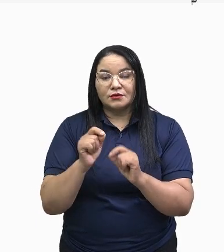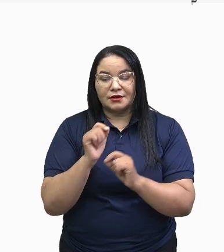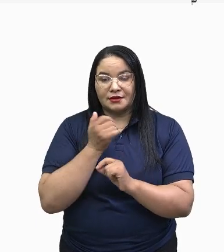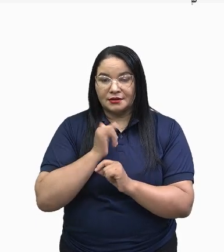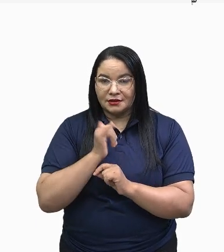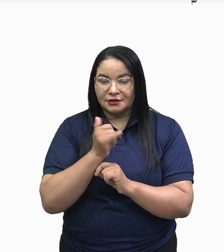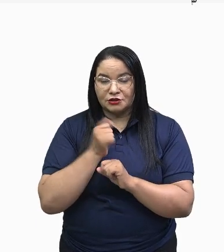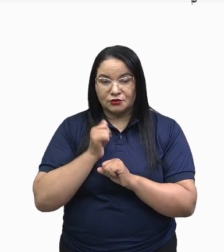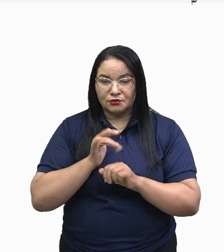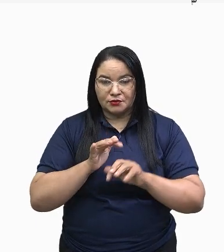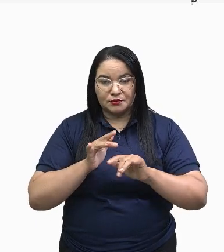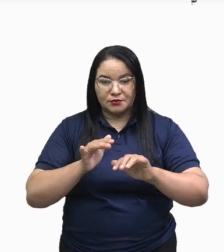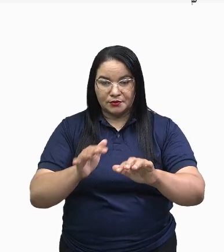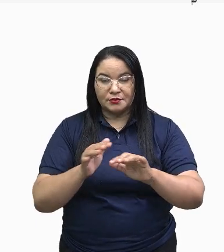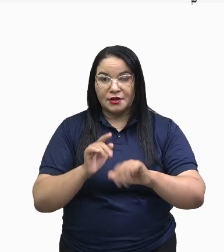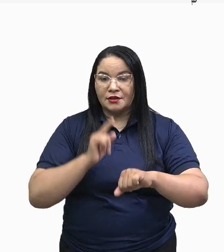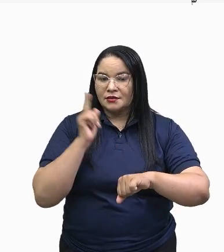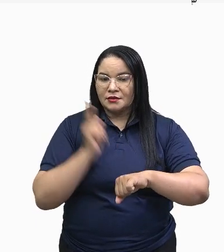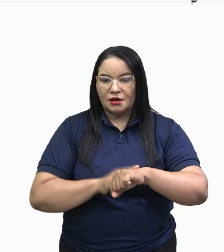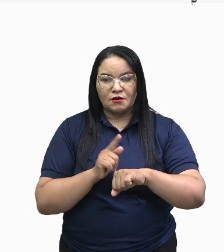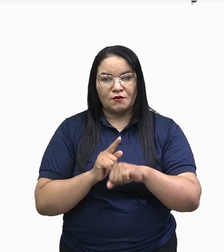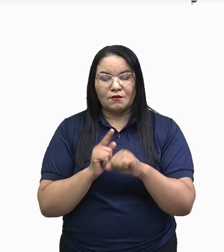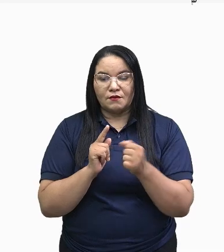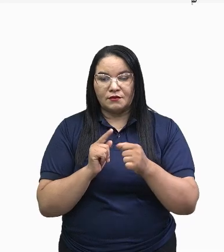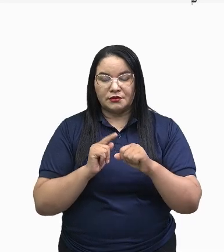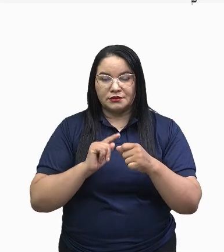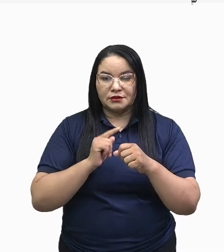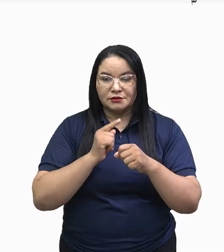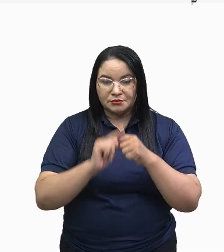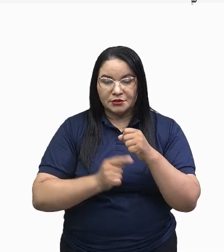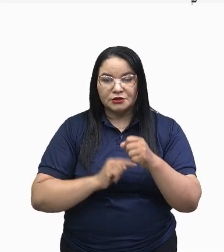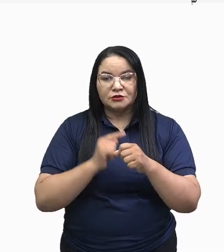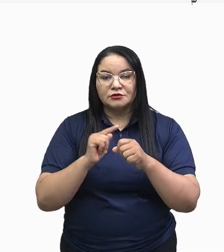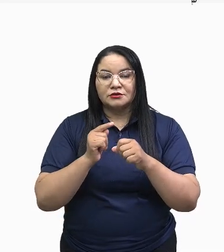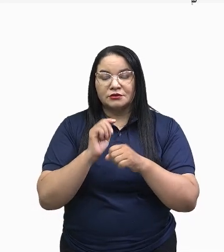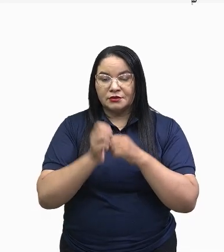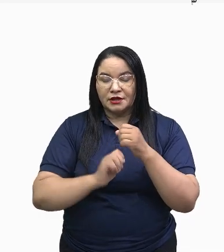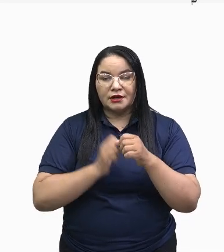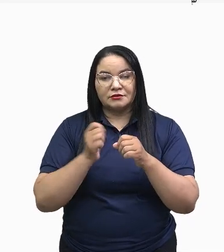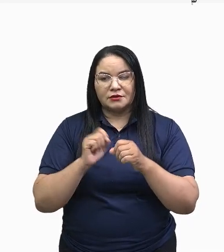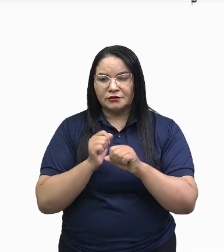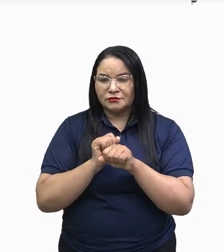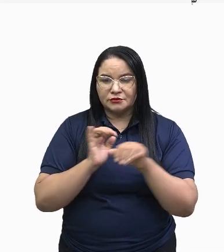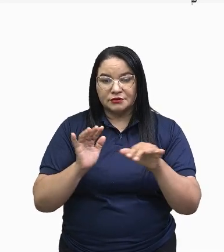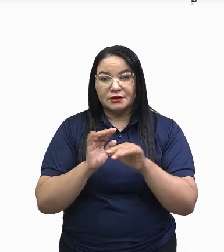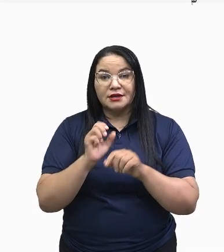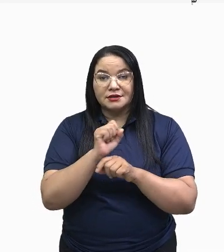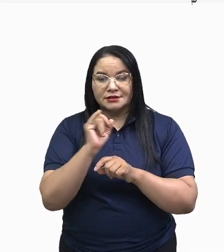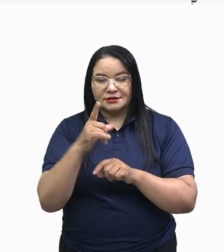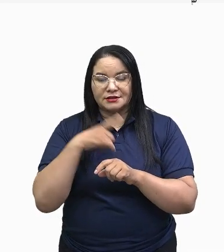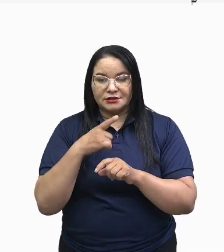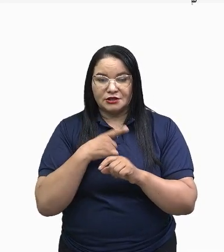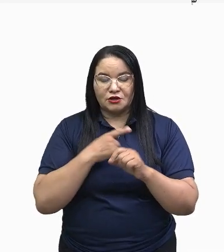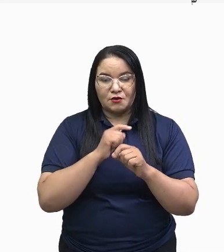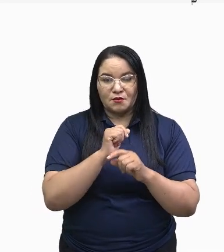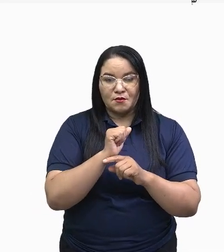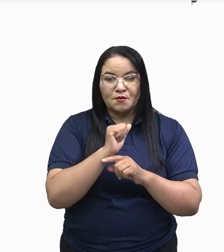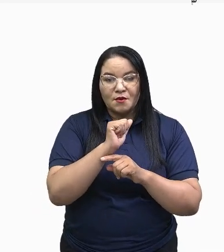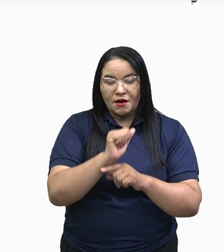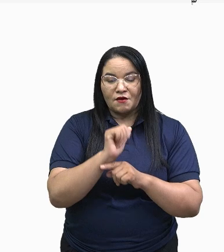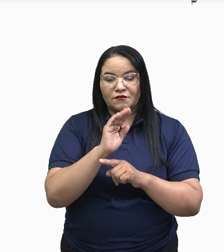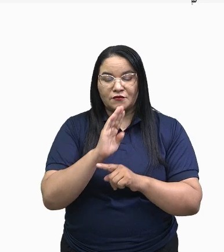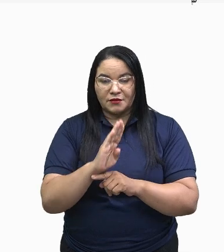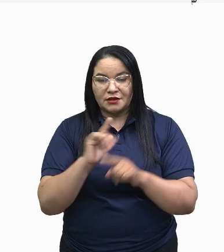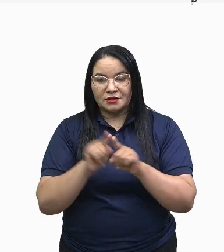que é liberada no momento que essas partículas são emitidas. Então, toda vez que tem uma alfa, uma beta sendo liberada para que um